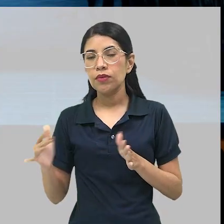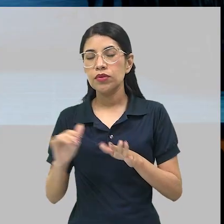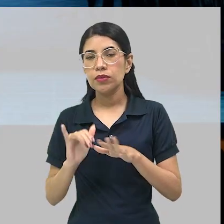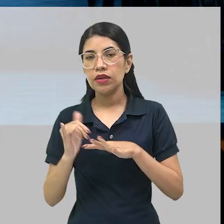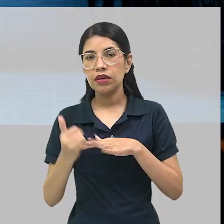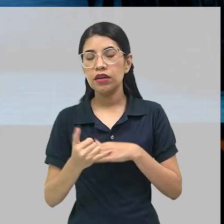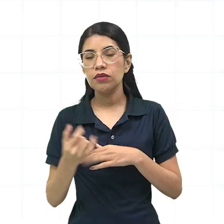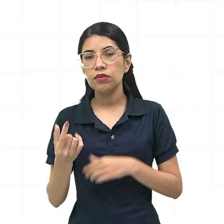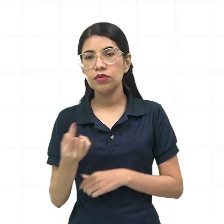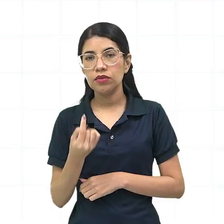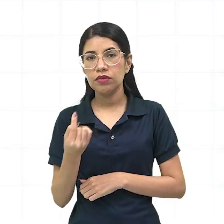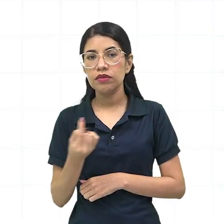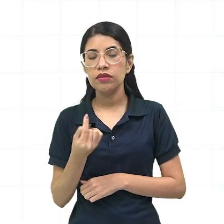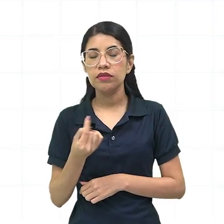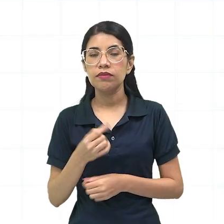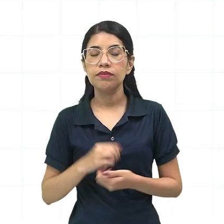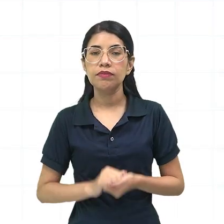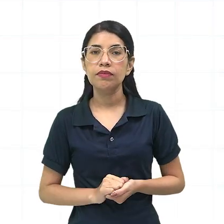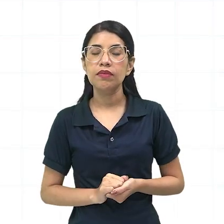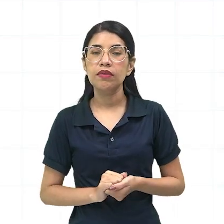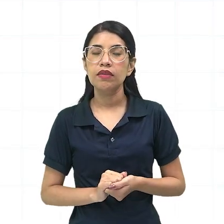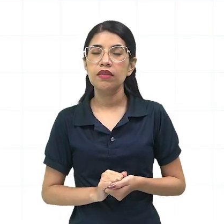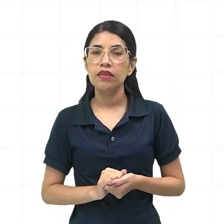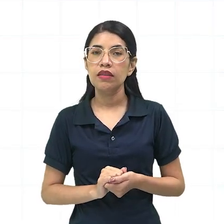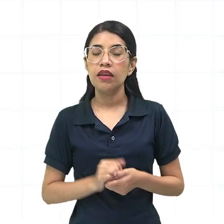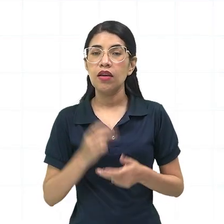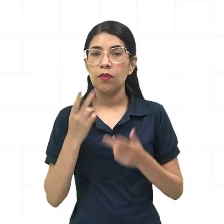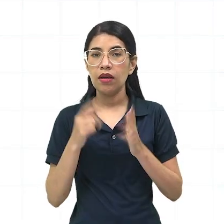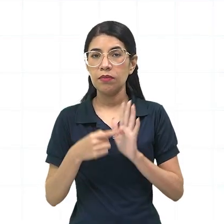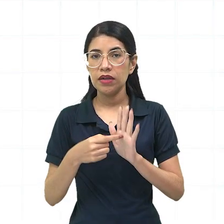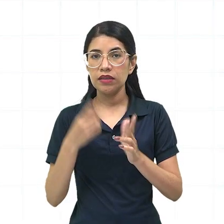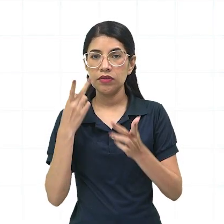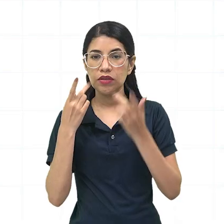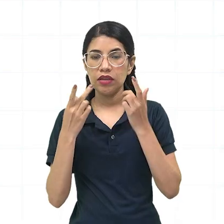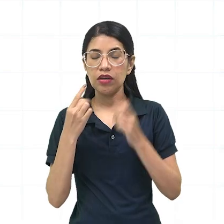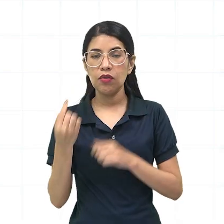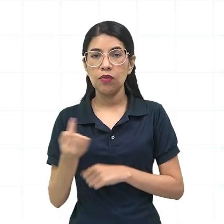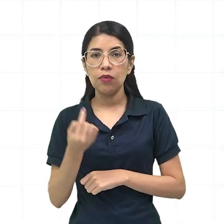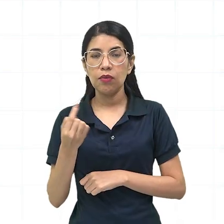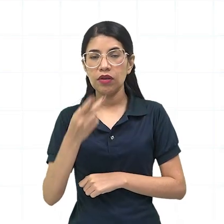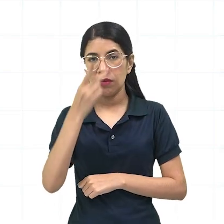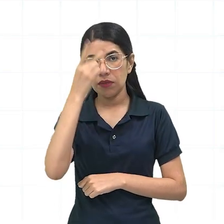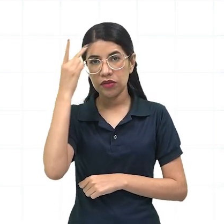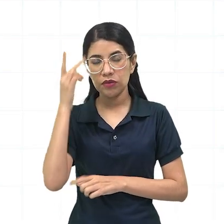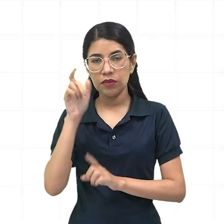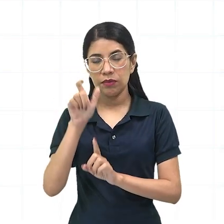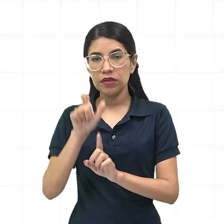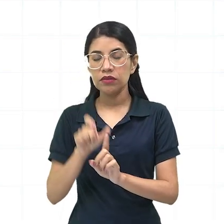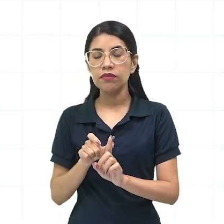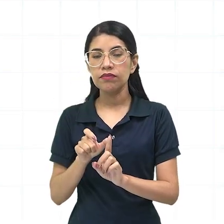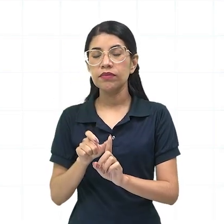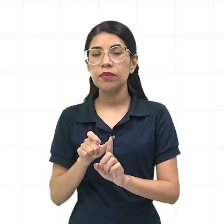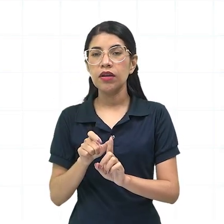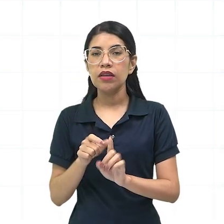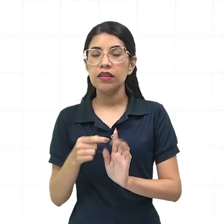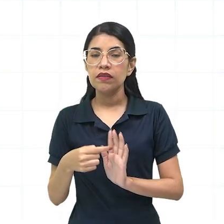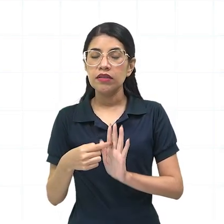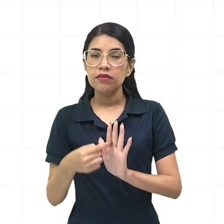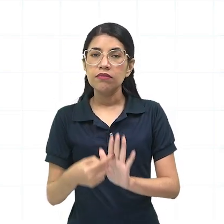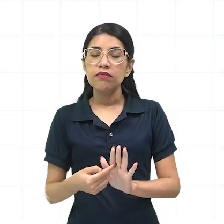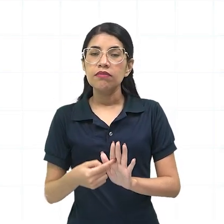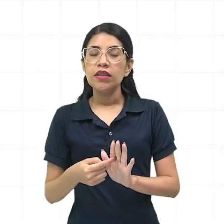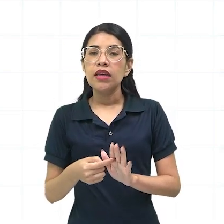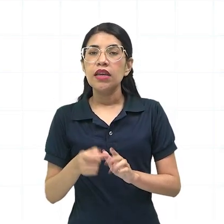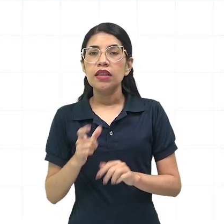enredo. Então, olha só o conceito. É uma peça realizada por um único ator na cena. Então, a gente percebe que